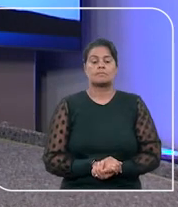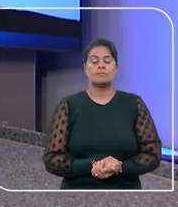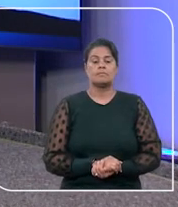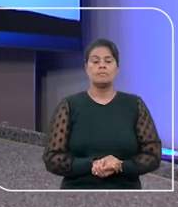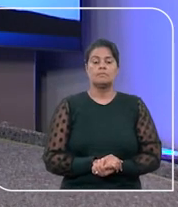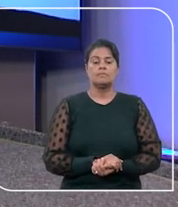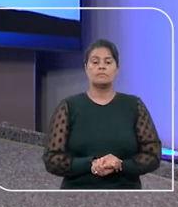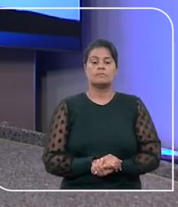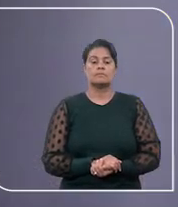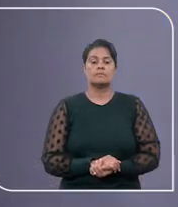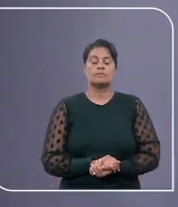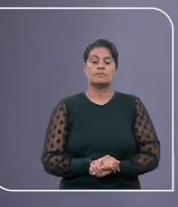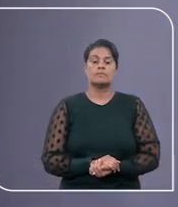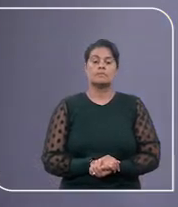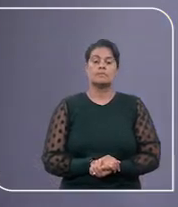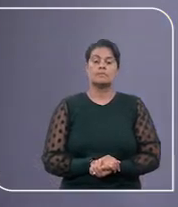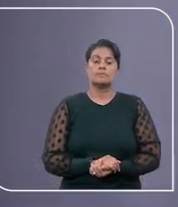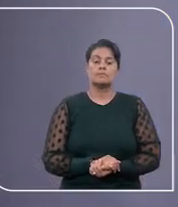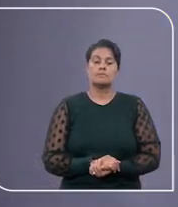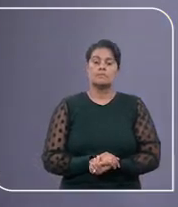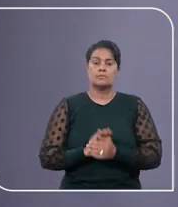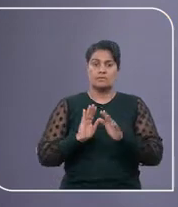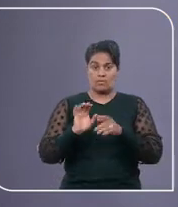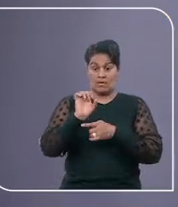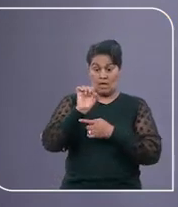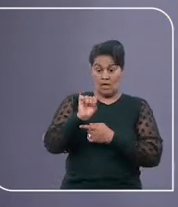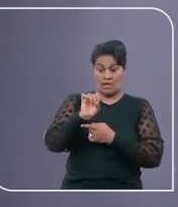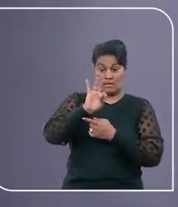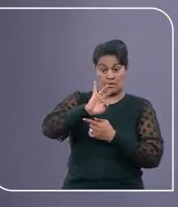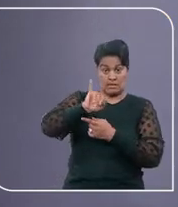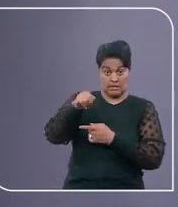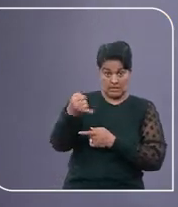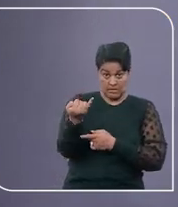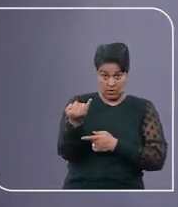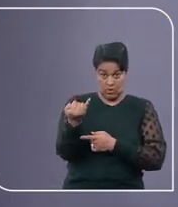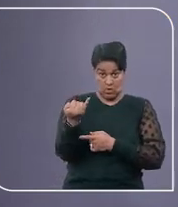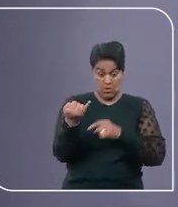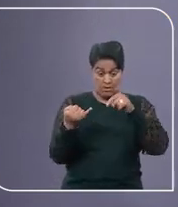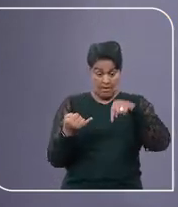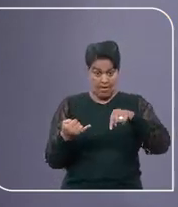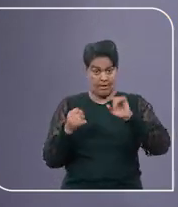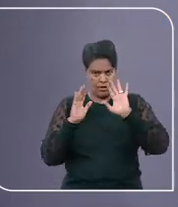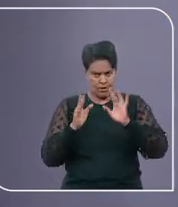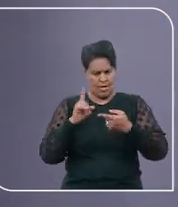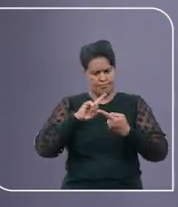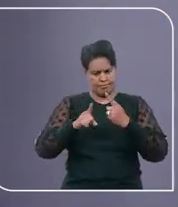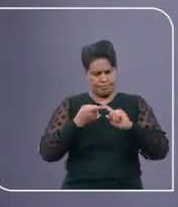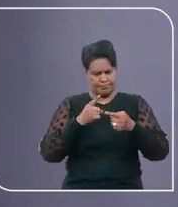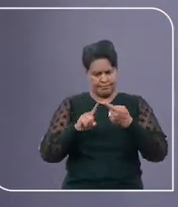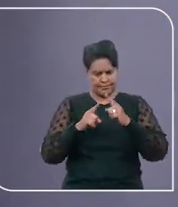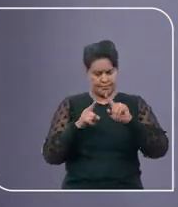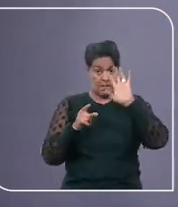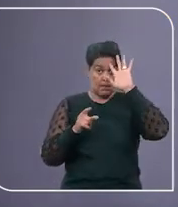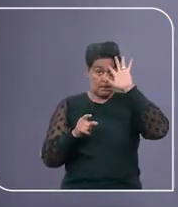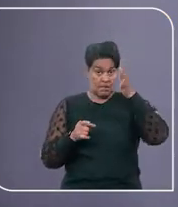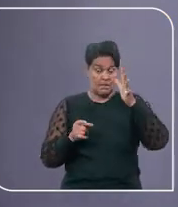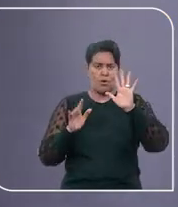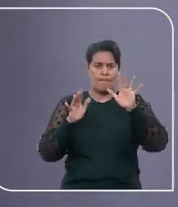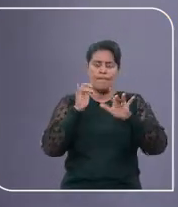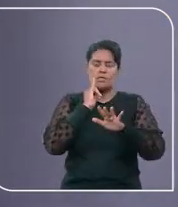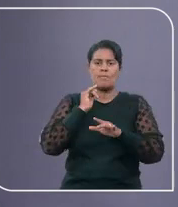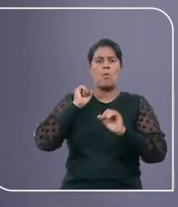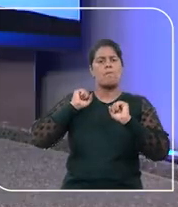professor Francisco. O STJ, na verdade, entendeu que é possível essa proibição, mas é necessário, então, com